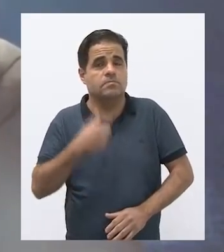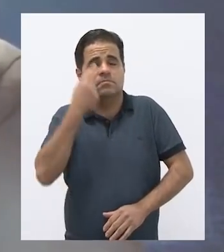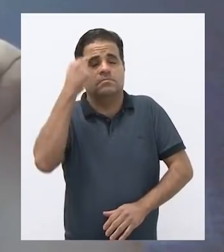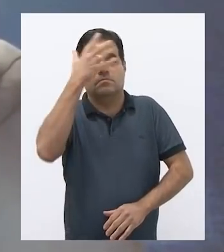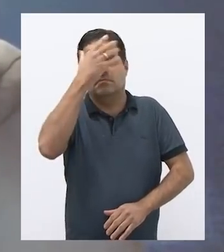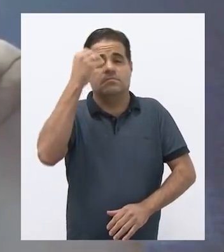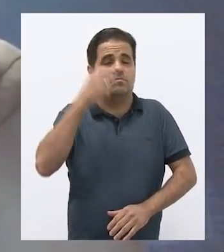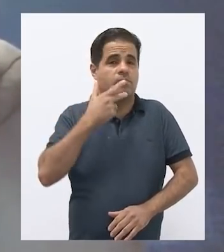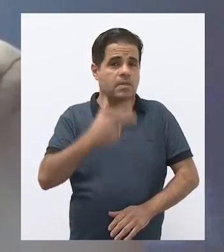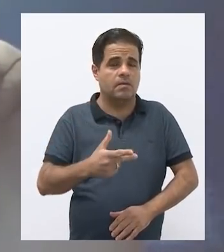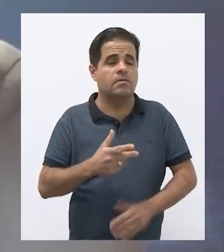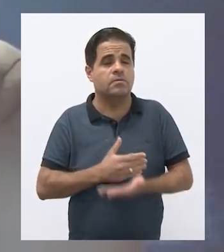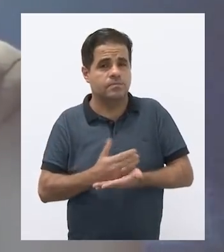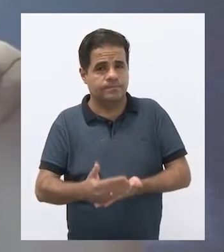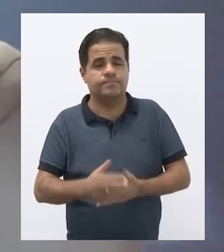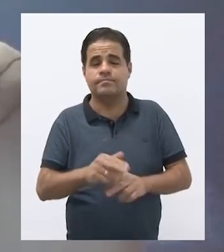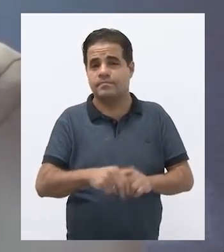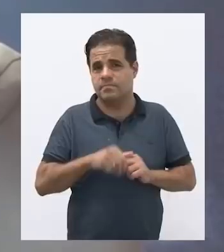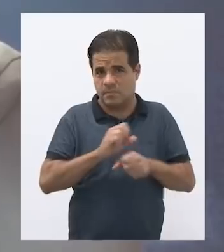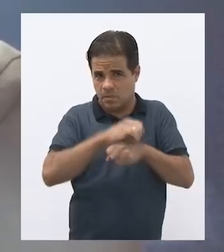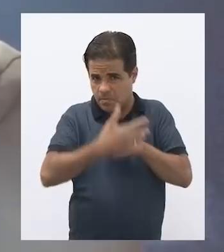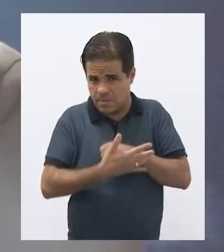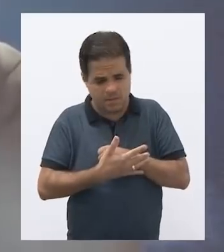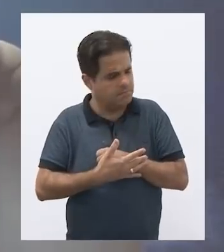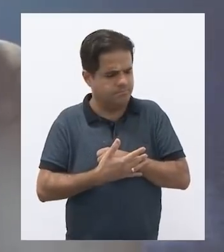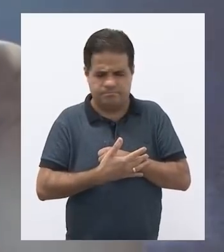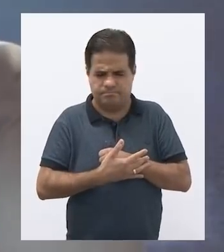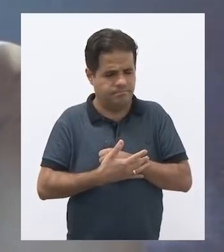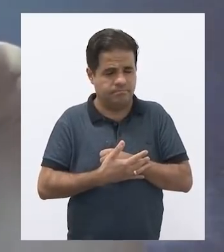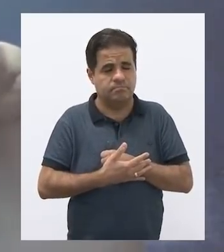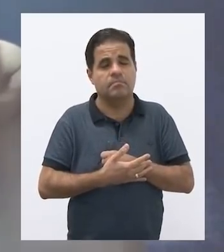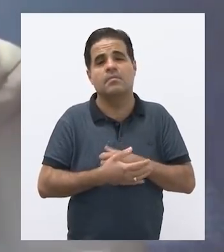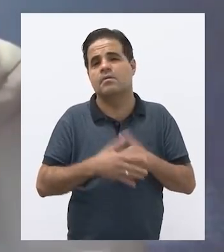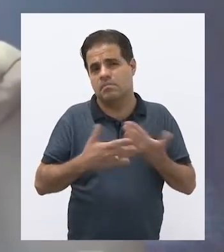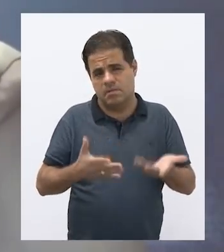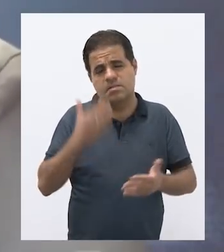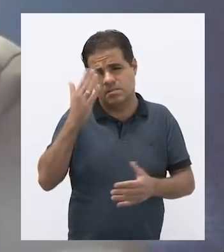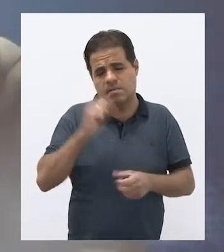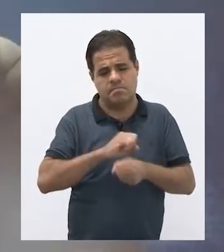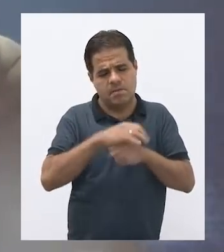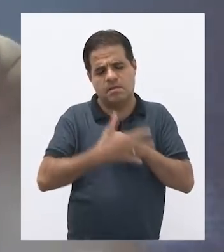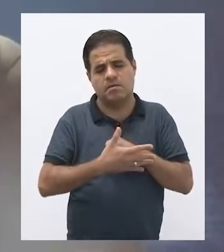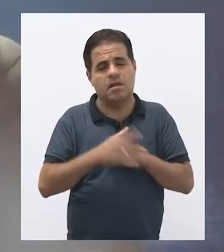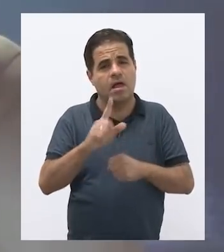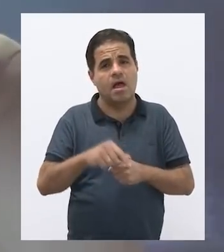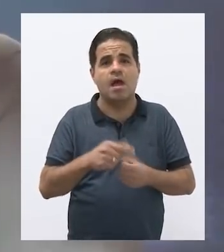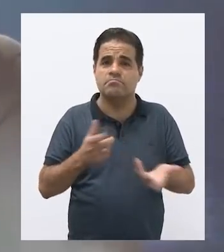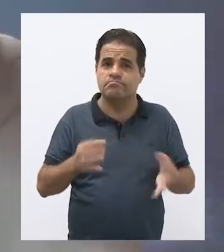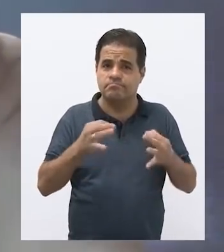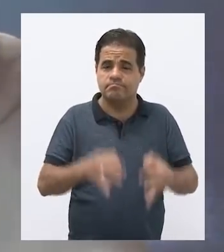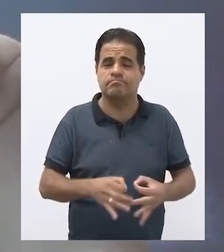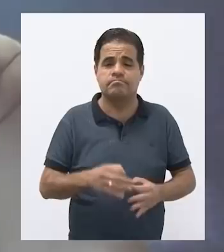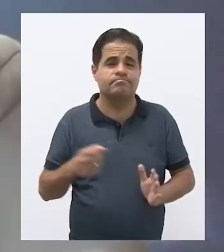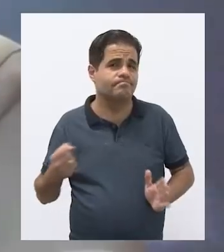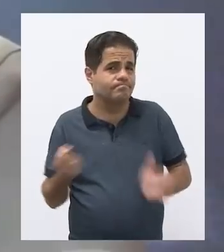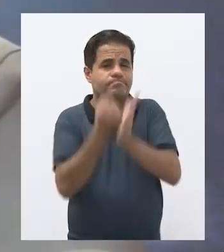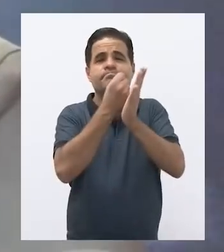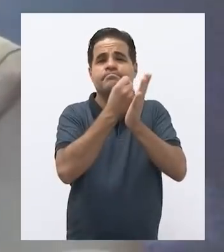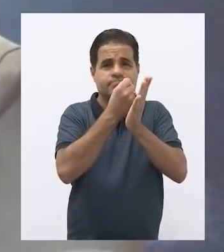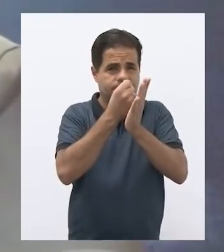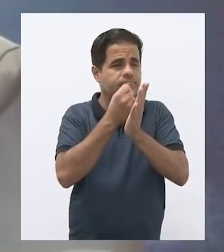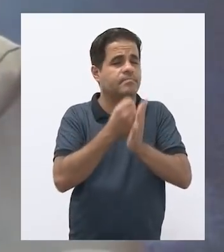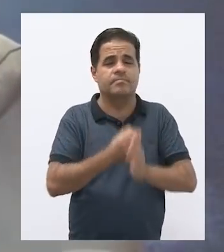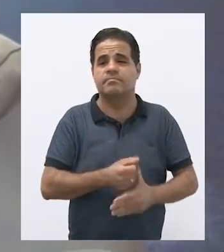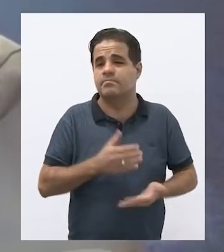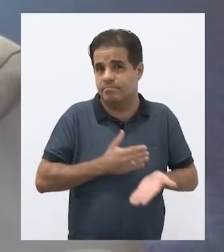essa transformação começou por causa da pandemia, embora a pandemia seja efetivamente um marco